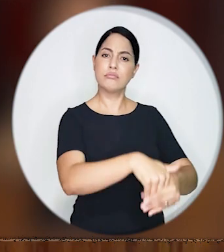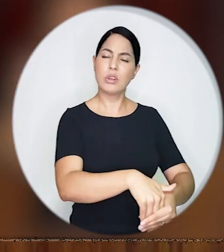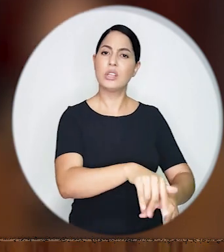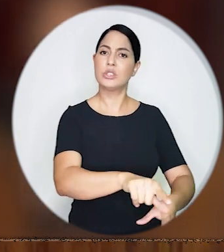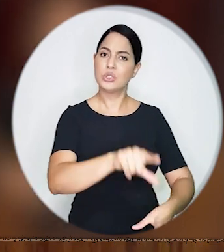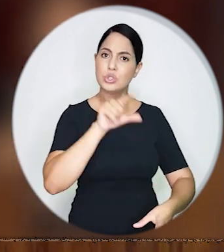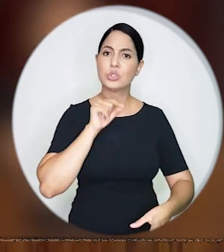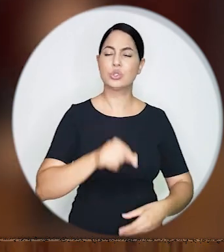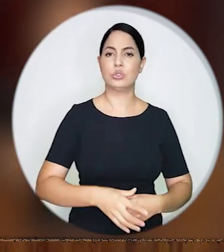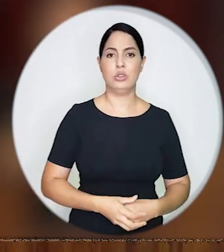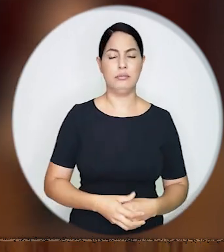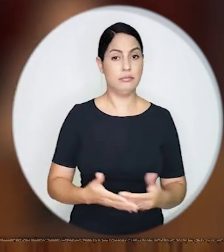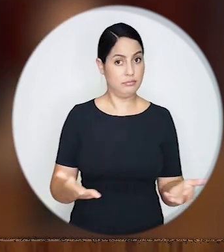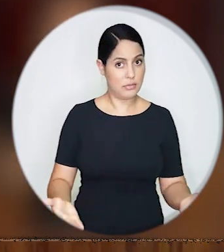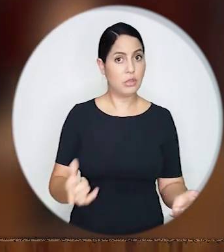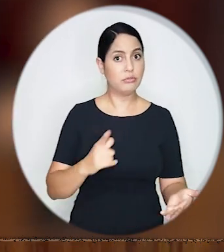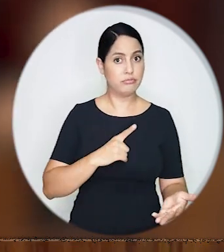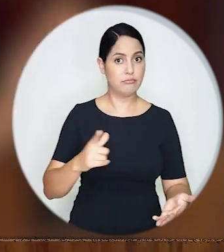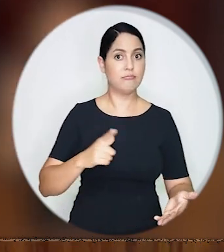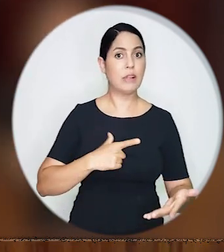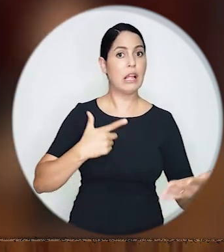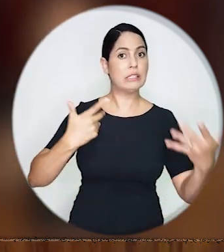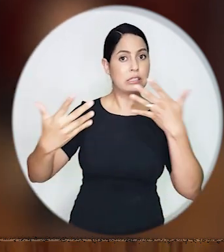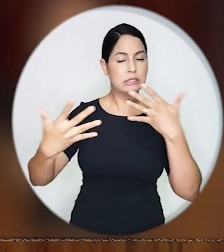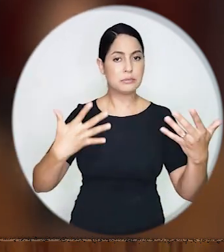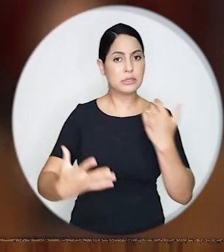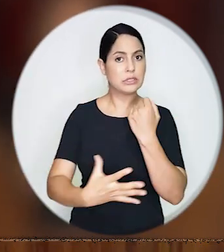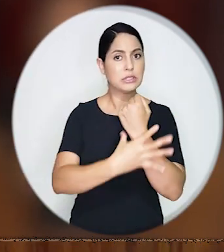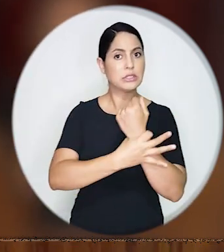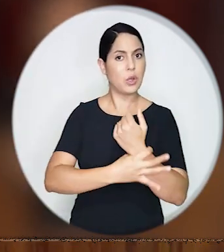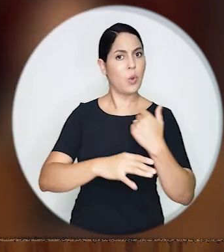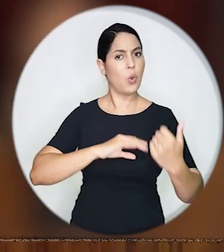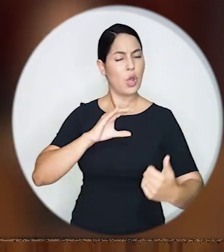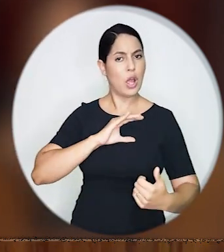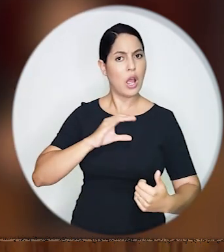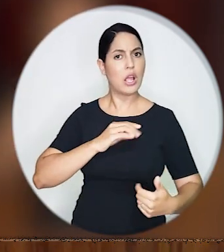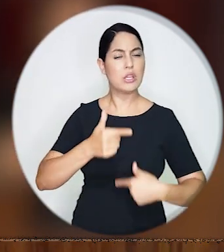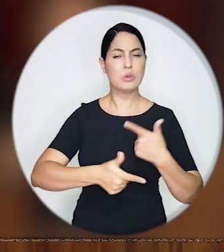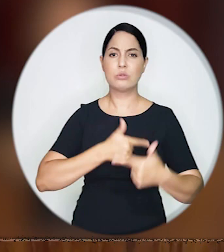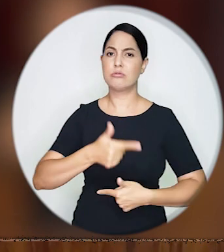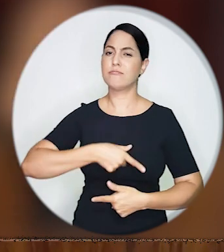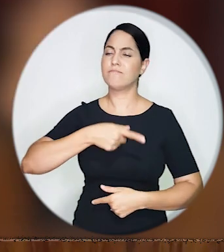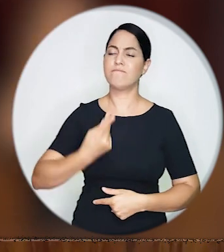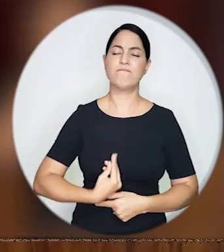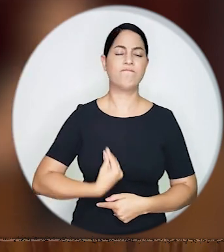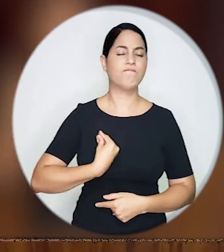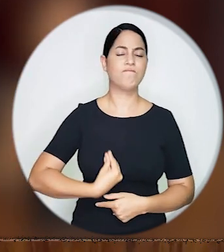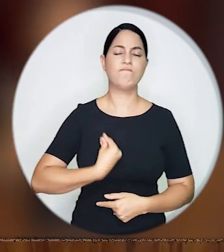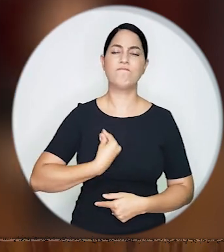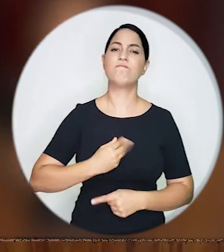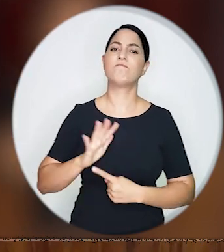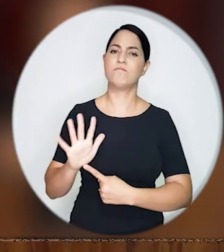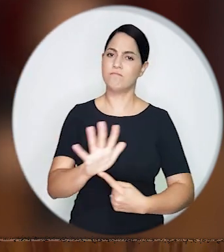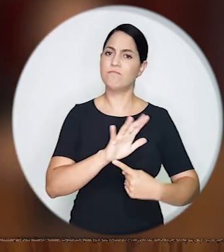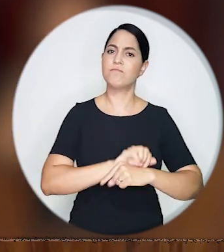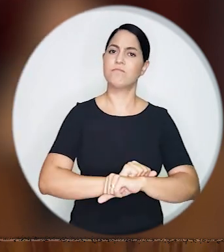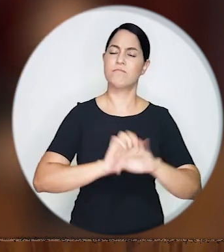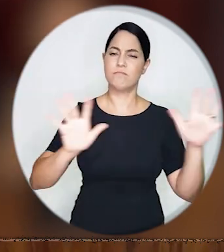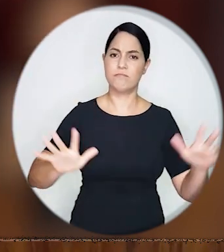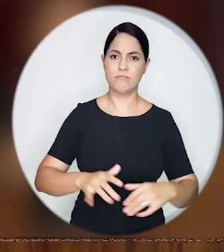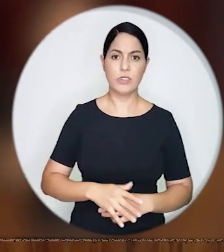sistema usado é transparente, seguro e célere, o que demonstra a excelência do trabalho aqui